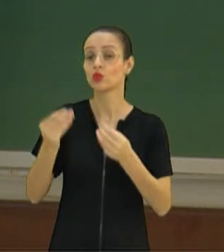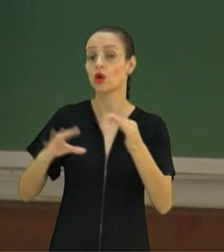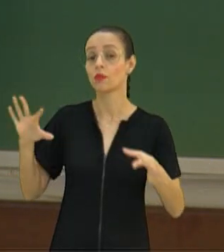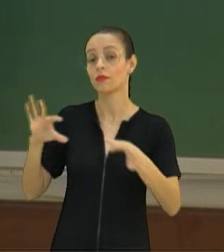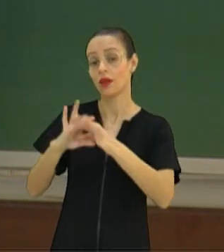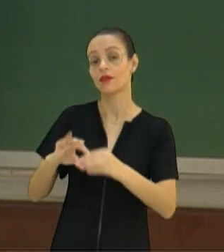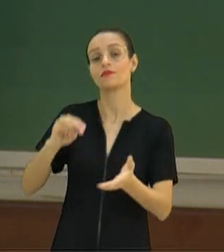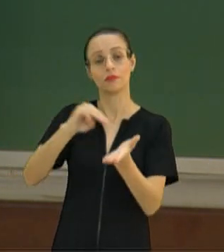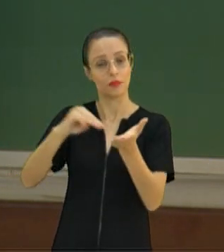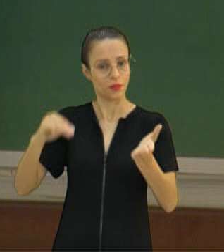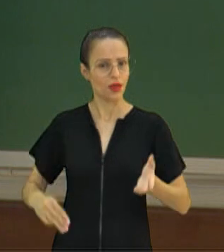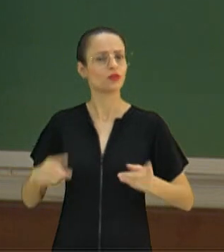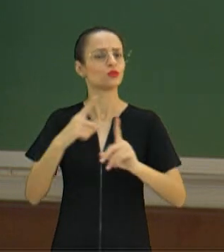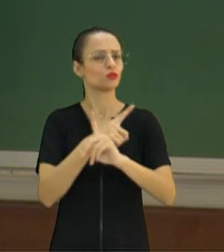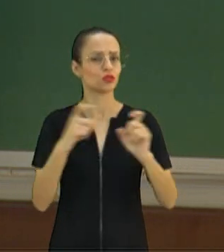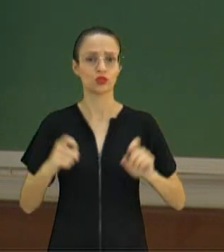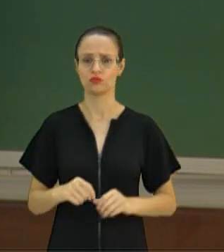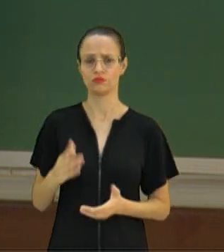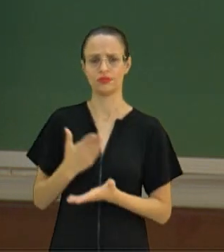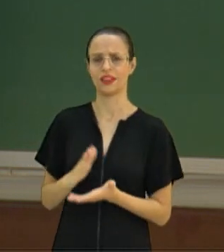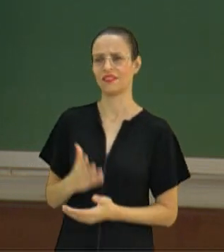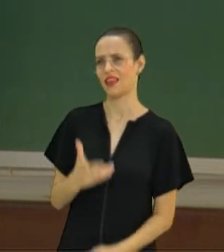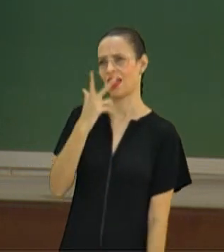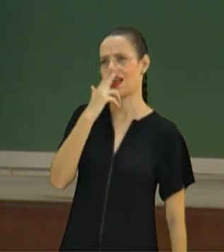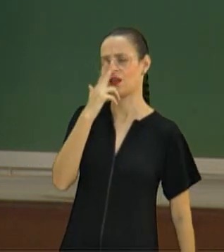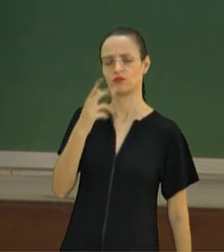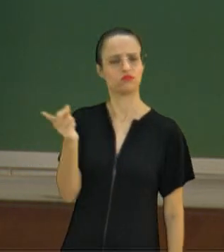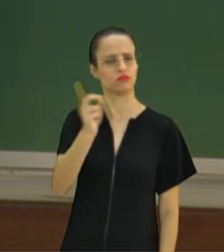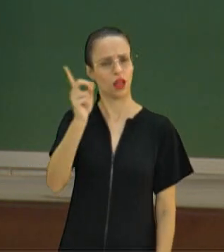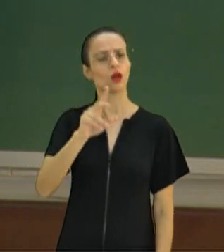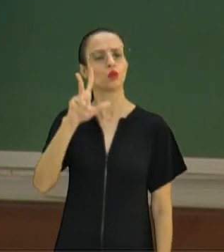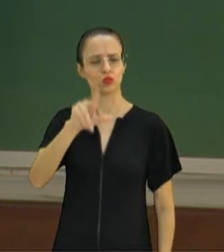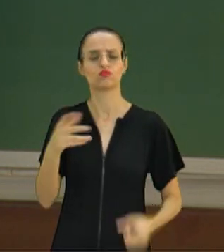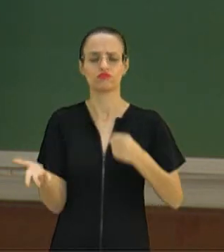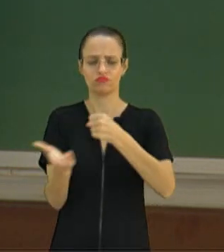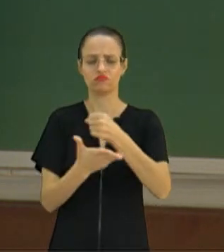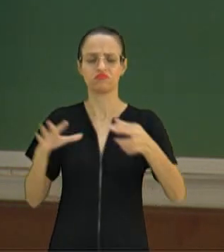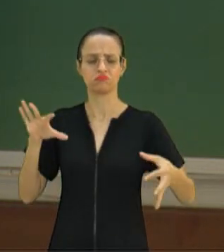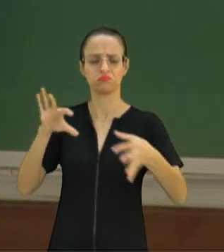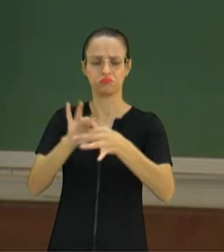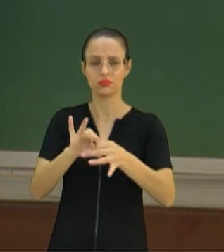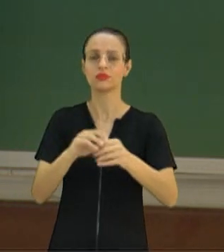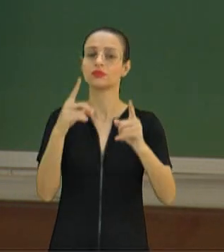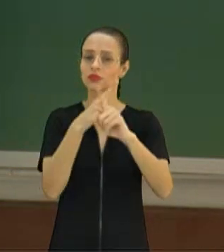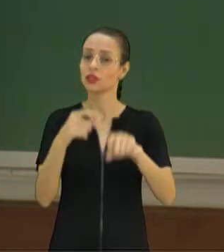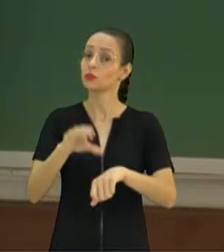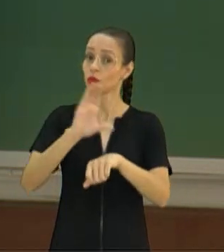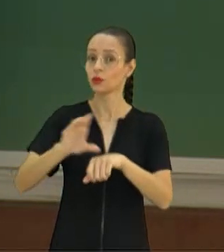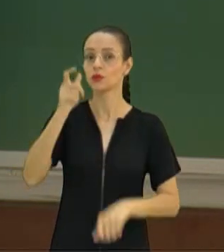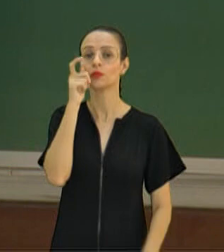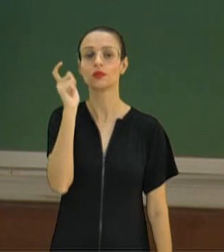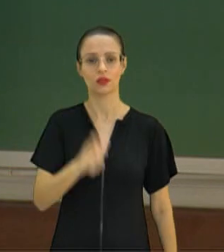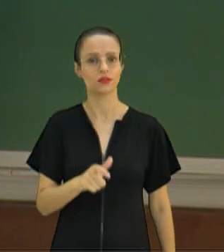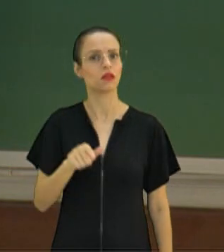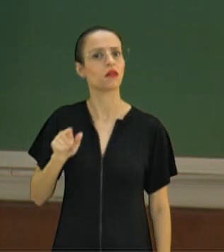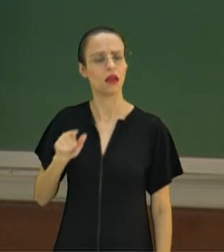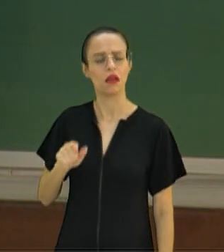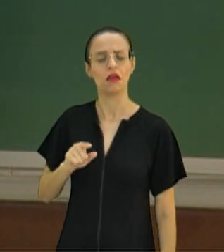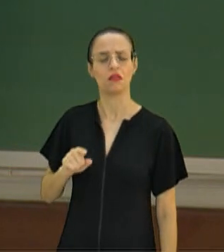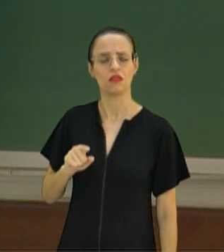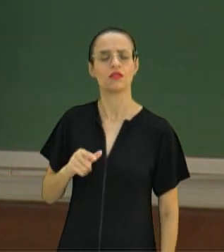método científico, não tem nada de achismo, então é tudo baseado na ciência. Um curso muito interessante, uma iniciativa